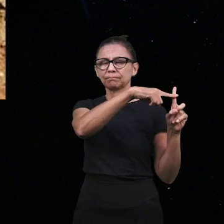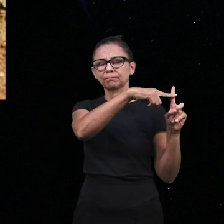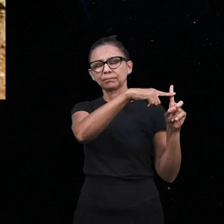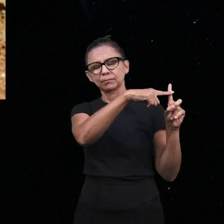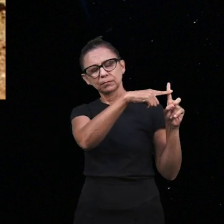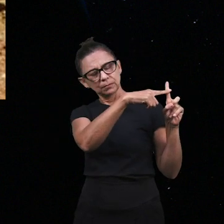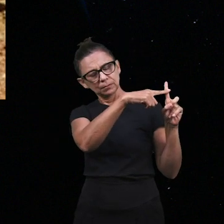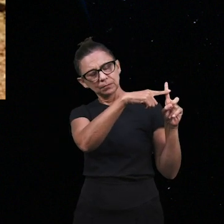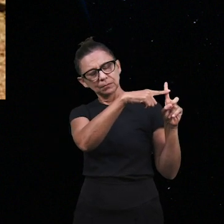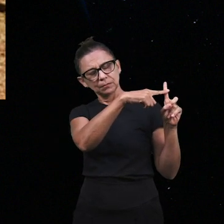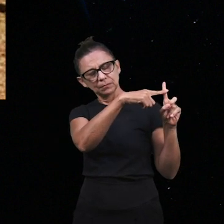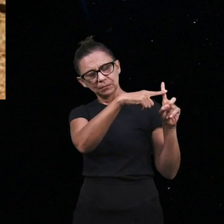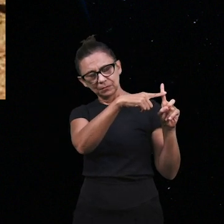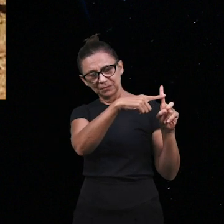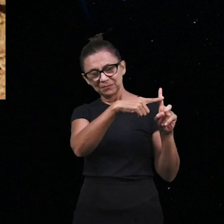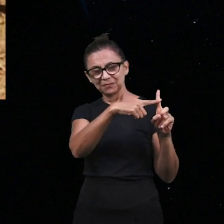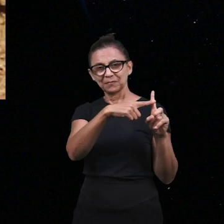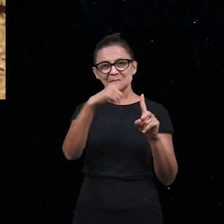e